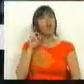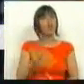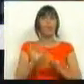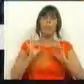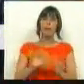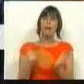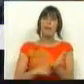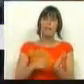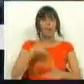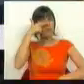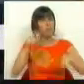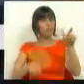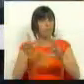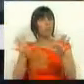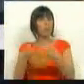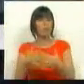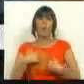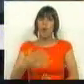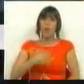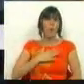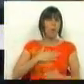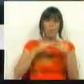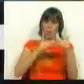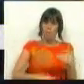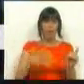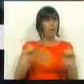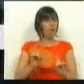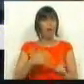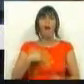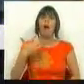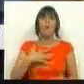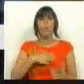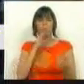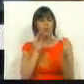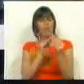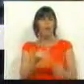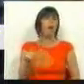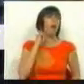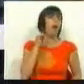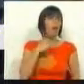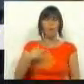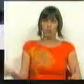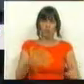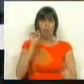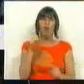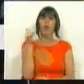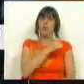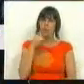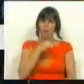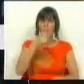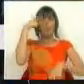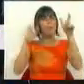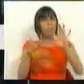as necessidades das populações. Nós não queremos menos do que isto. Não queremos ser cúmplices da indiferença perante o sofrimento das